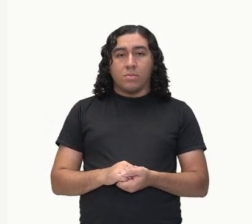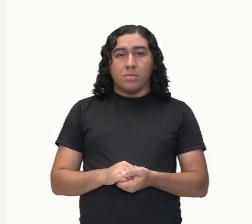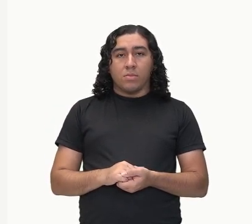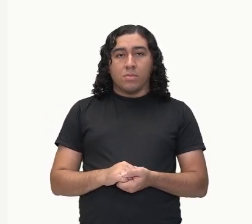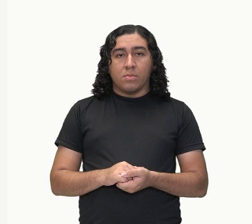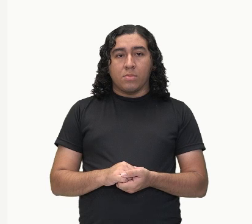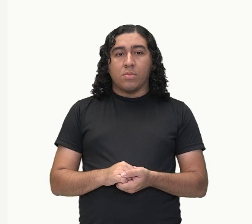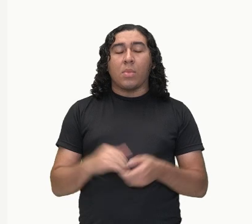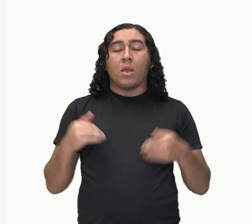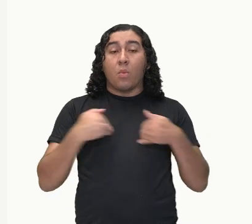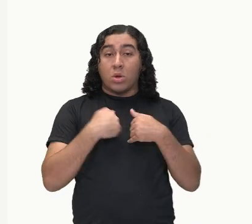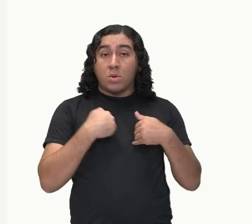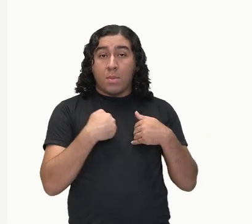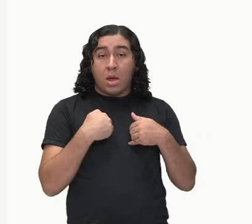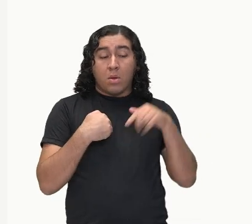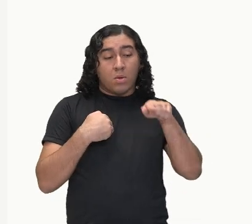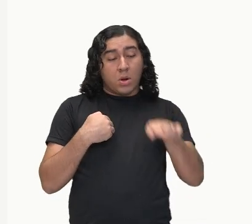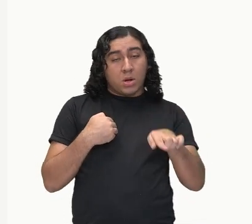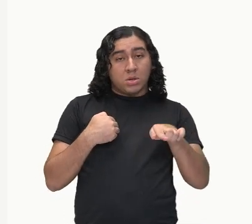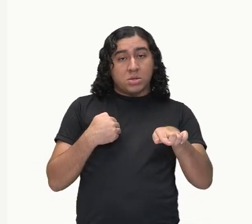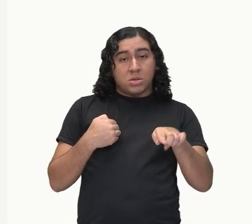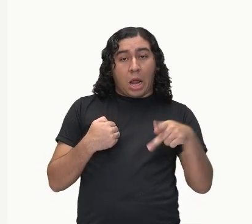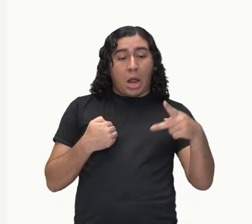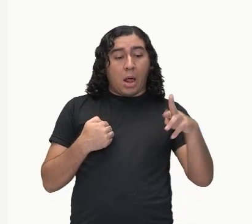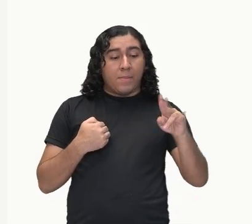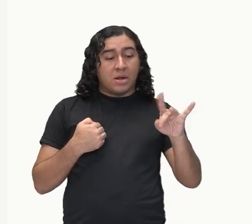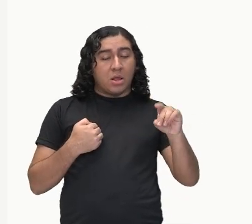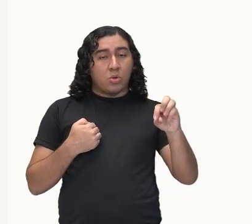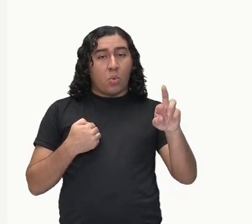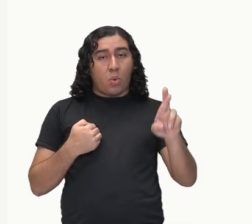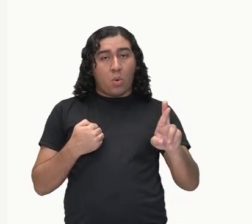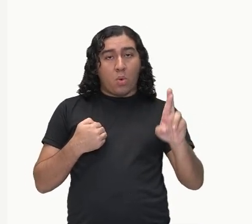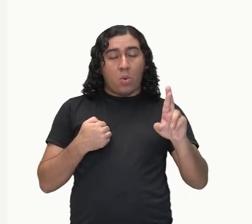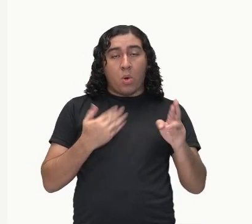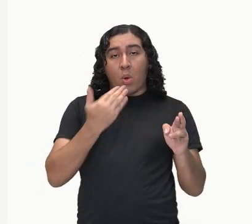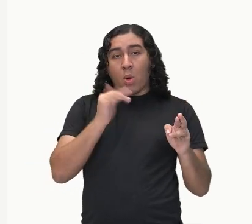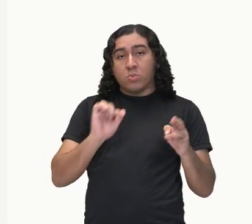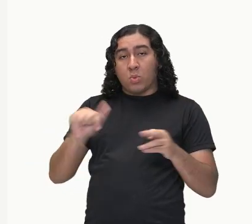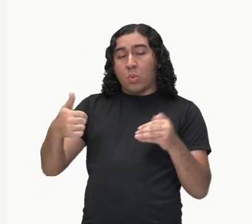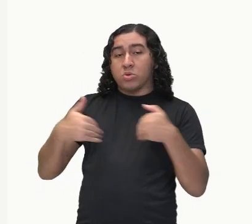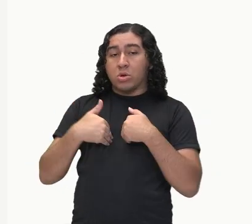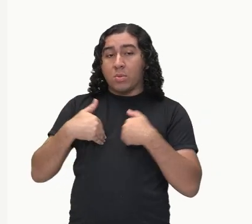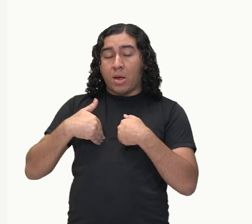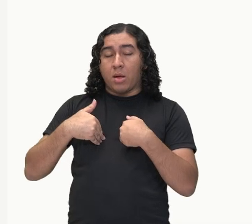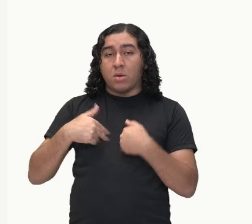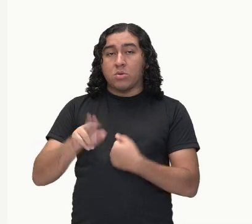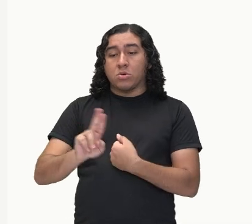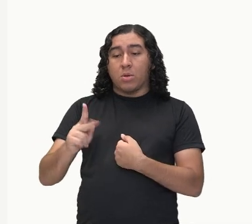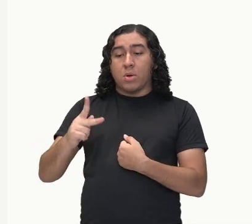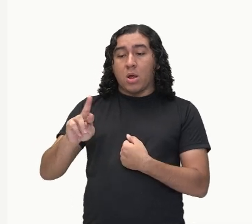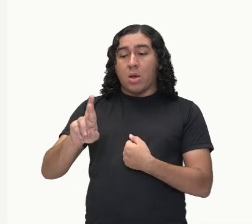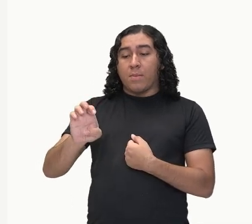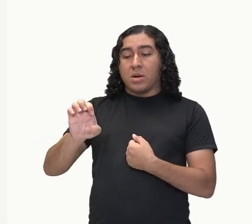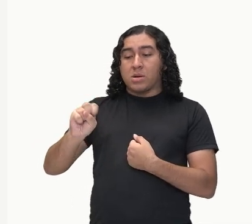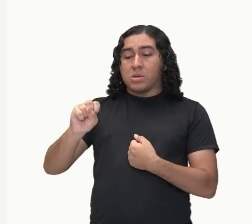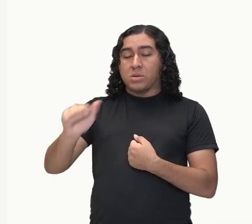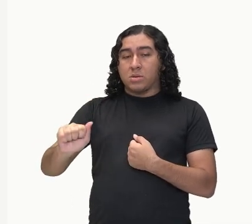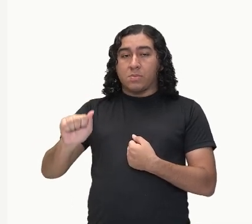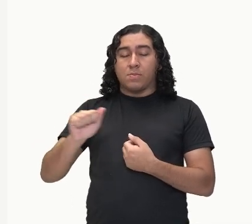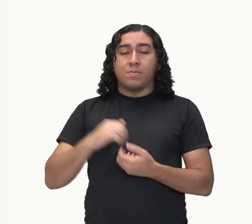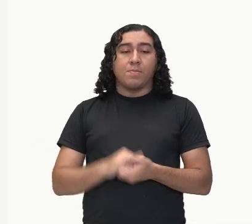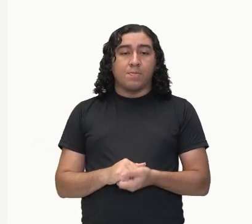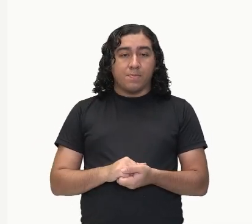é o predador, vai se alimentar da outra espécie que vai ser a sua presa. Aí eu faço um adendo